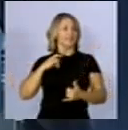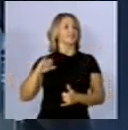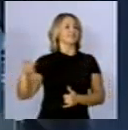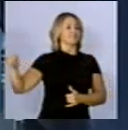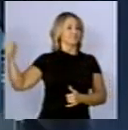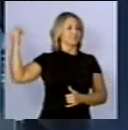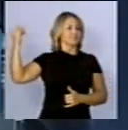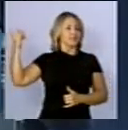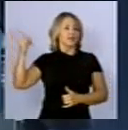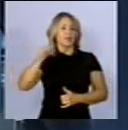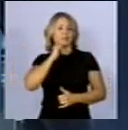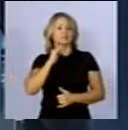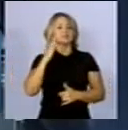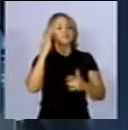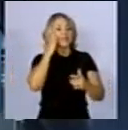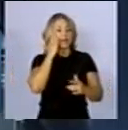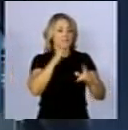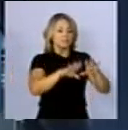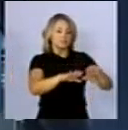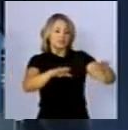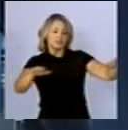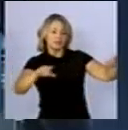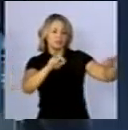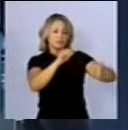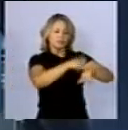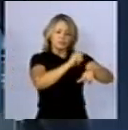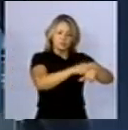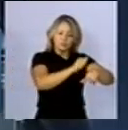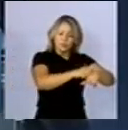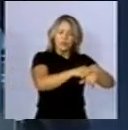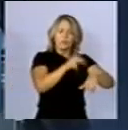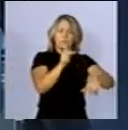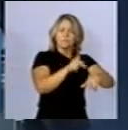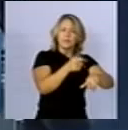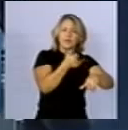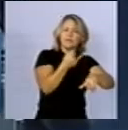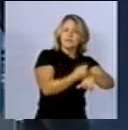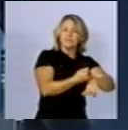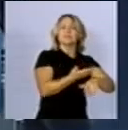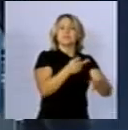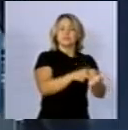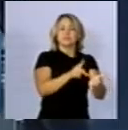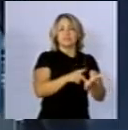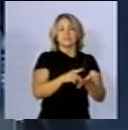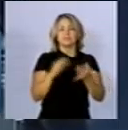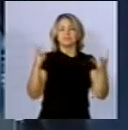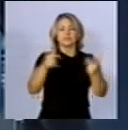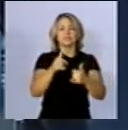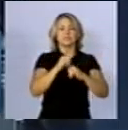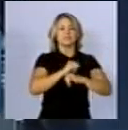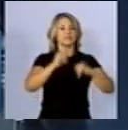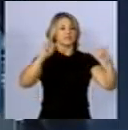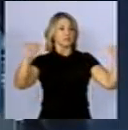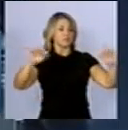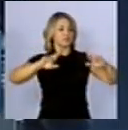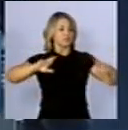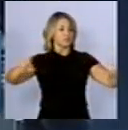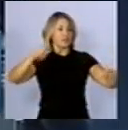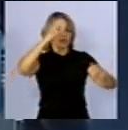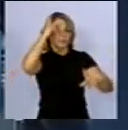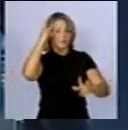eh, sabe que o terreno é plano, sabe que o solo é firme, né? Eh, essas informações genéricas o o